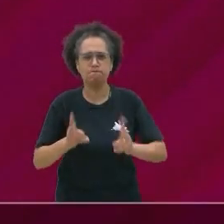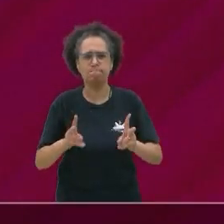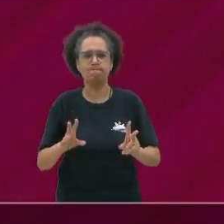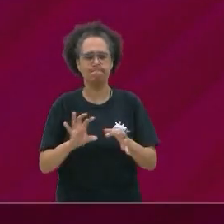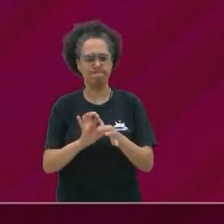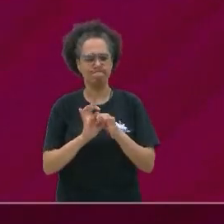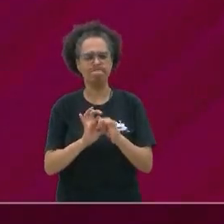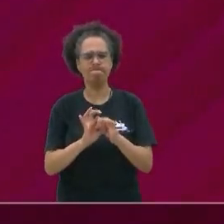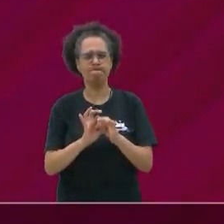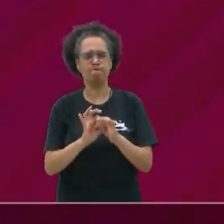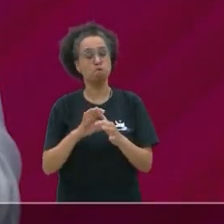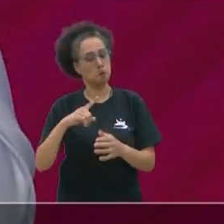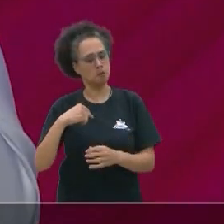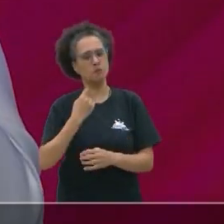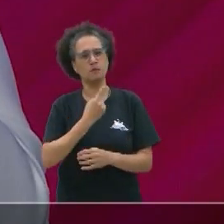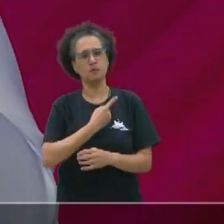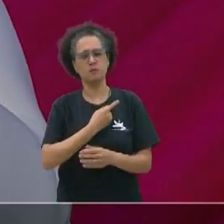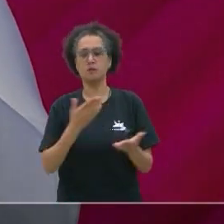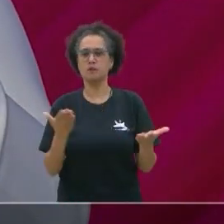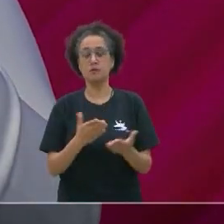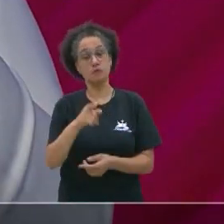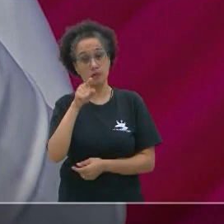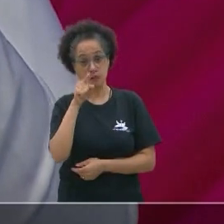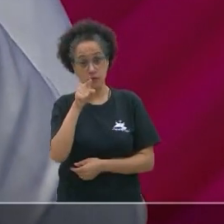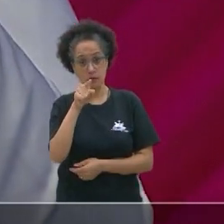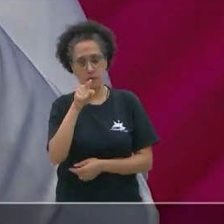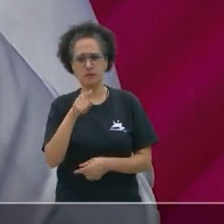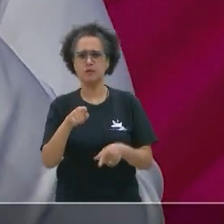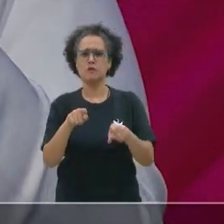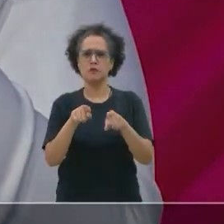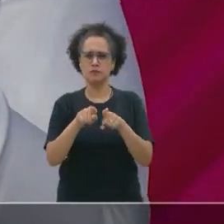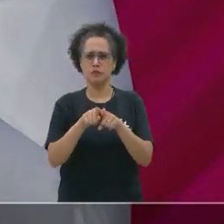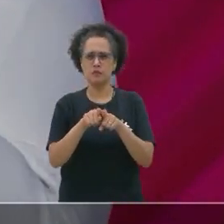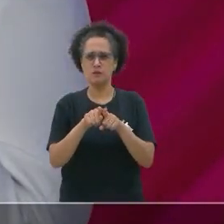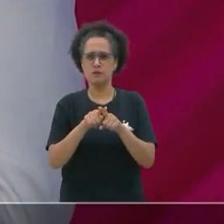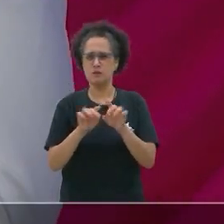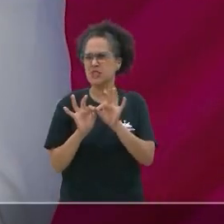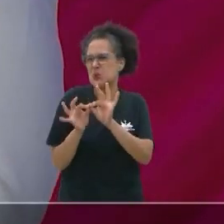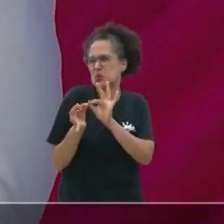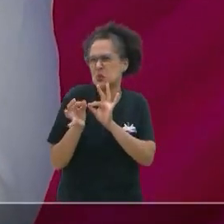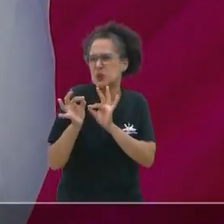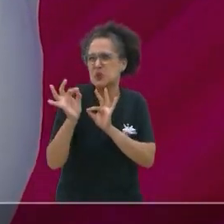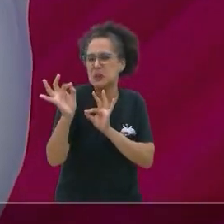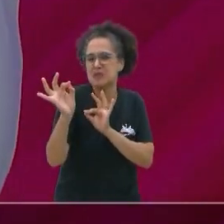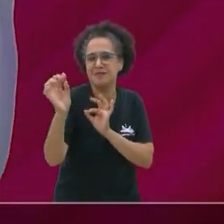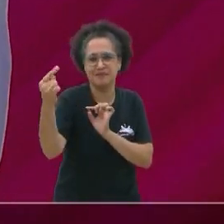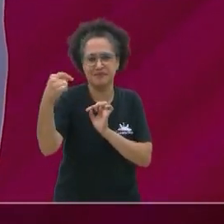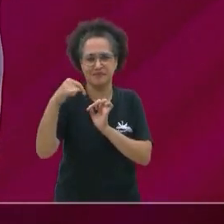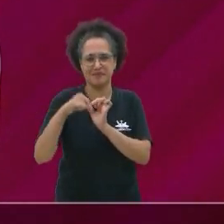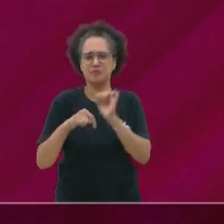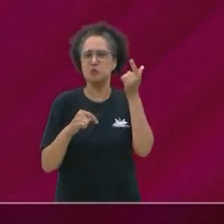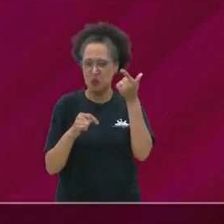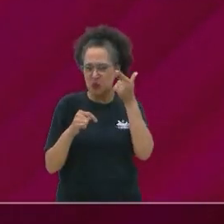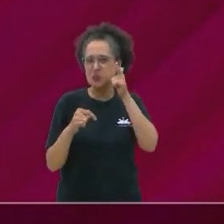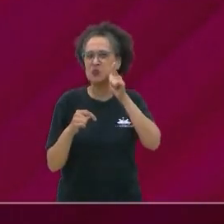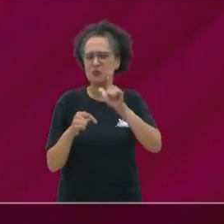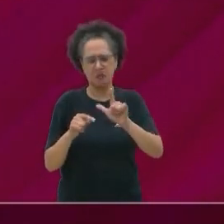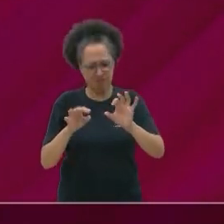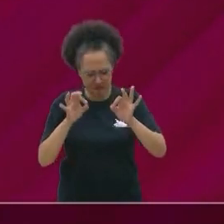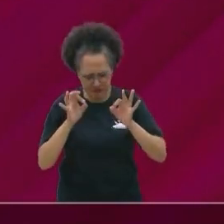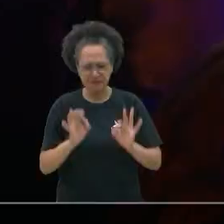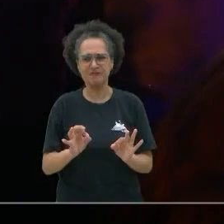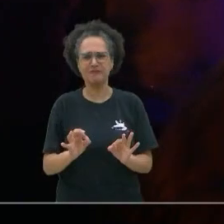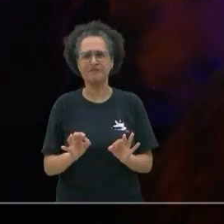unidade. E nós estamos aqui, você, meu irmão, minha irmã, que veio de tão longe, com certeza você